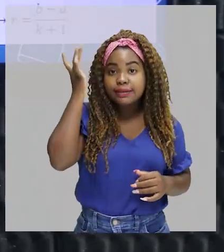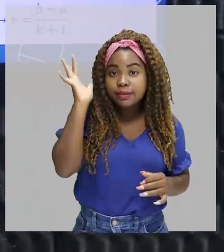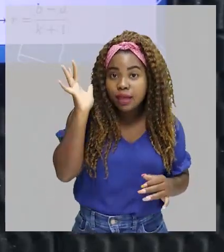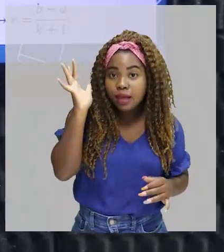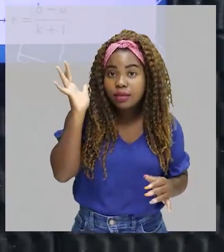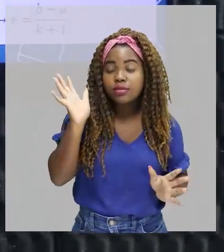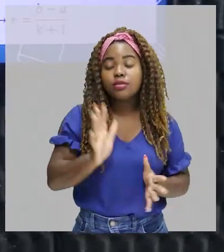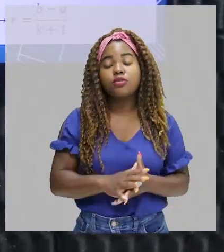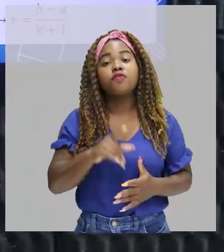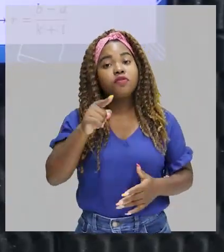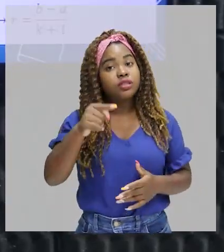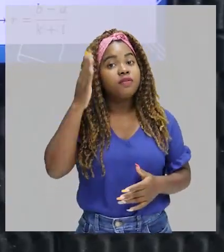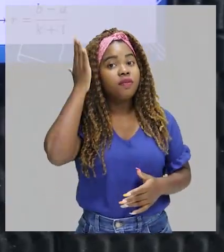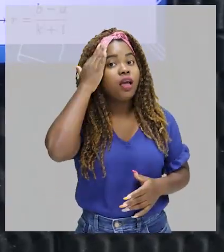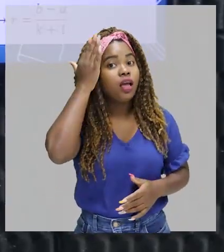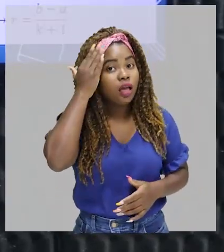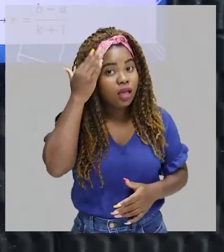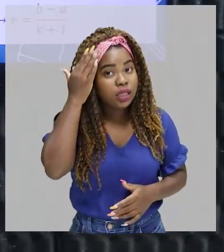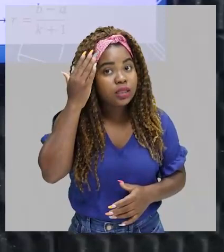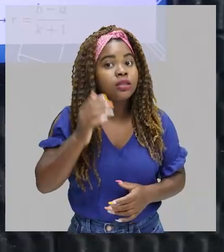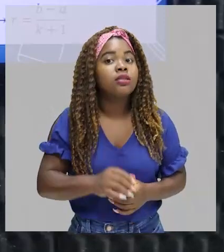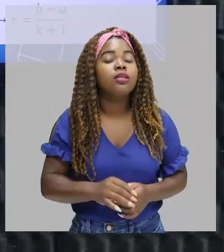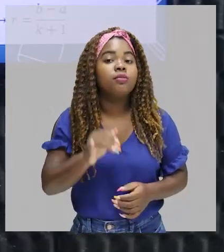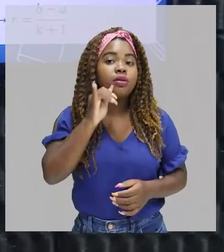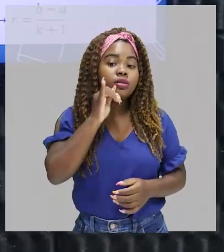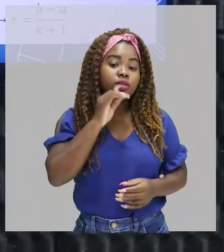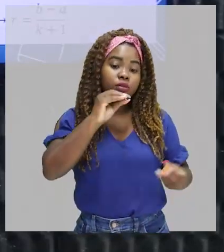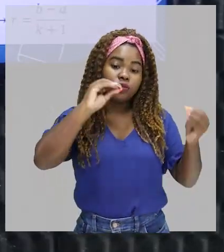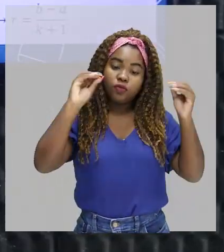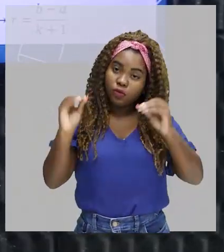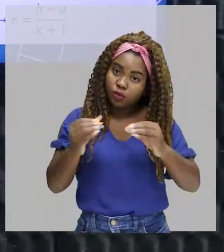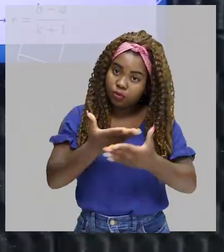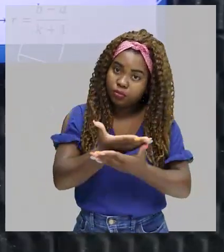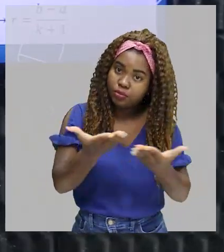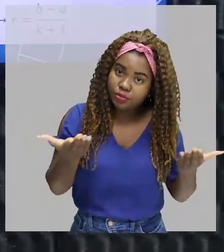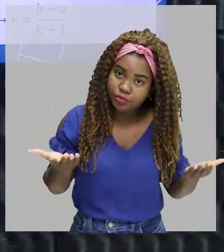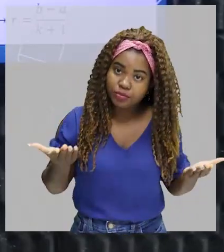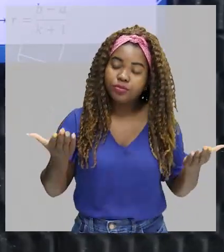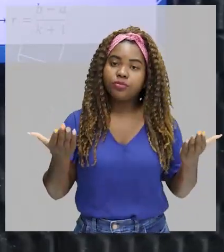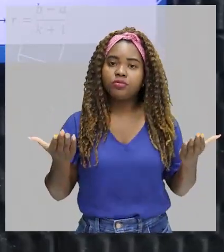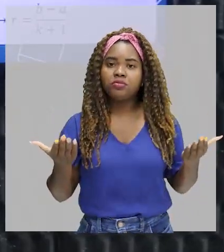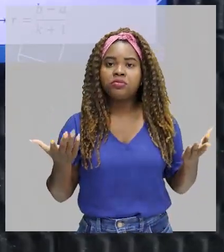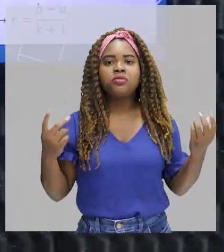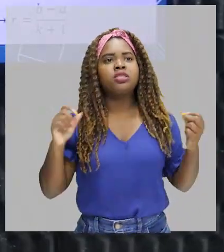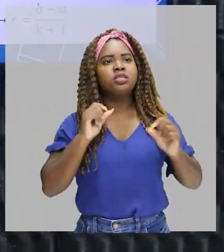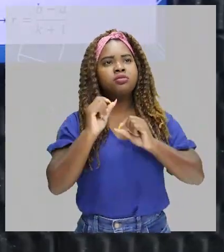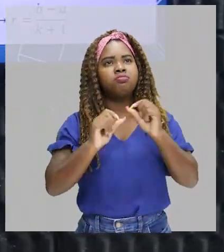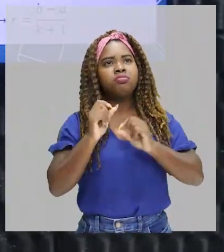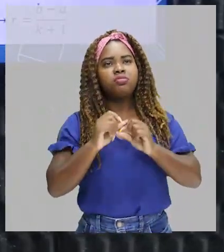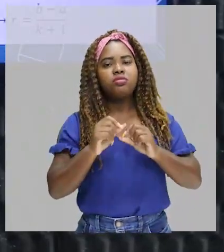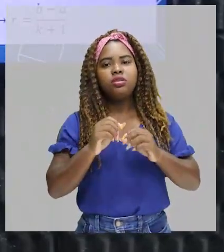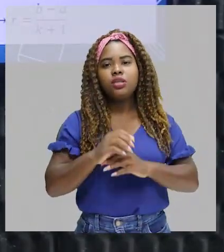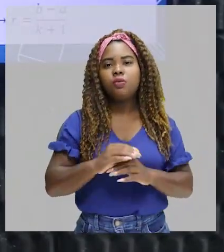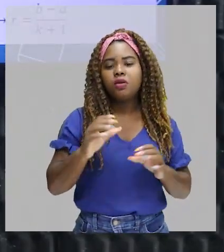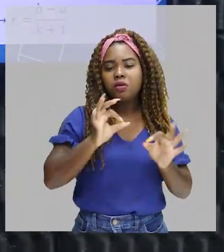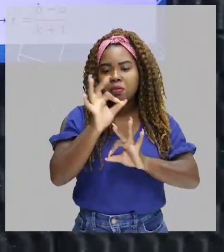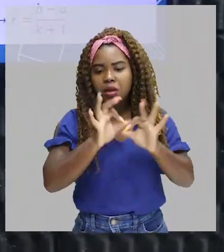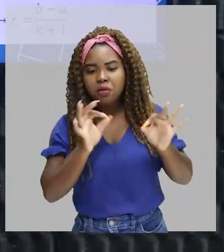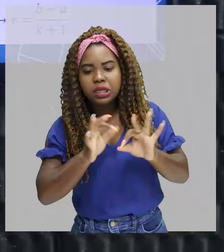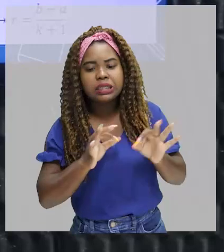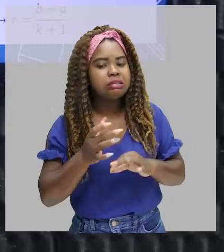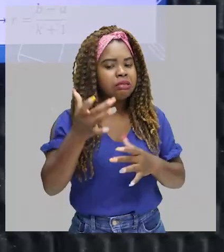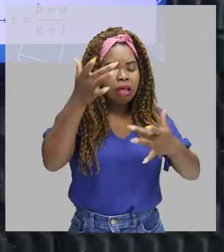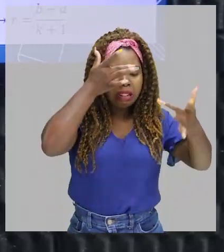Você vai já entender, a partir do exemplo que vai ser mostrado, que não é um cálculo a mais. Na verdade, você